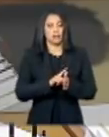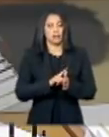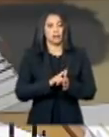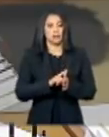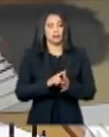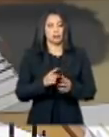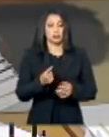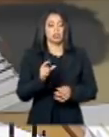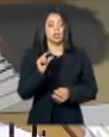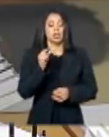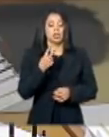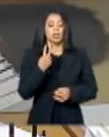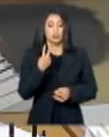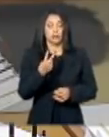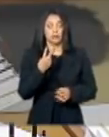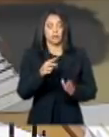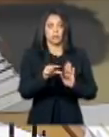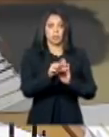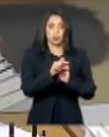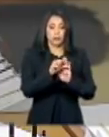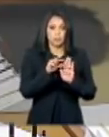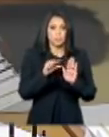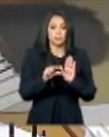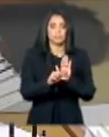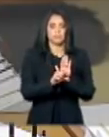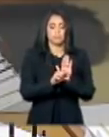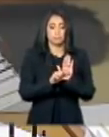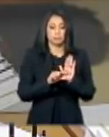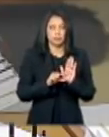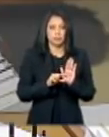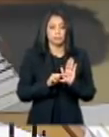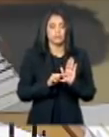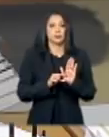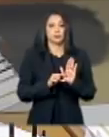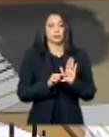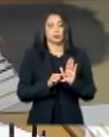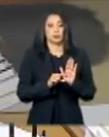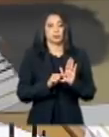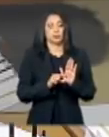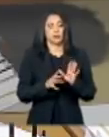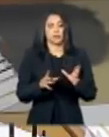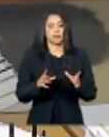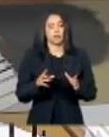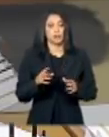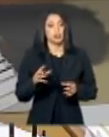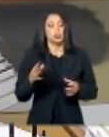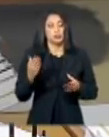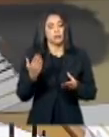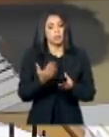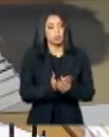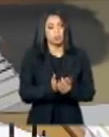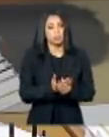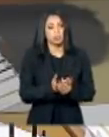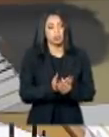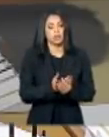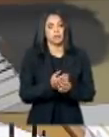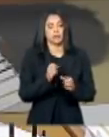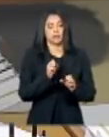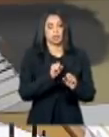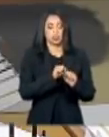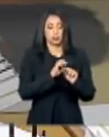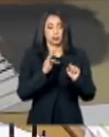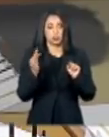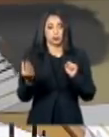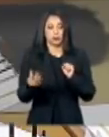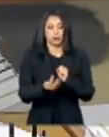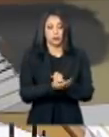súmula do supremo é possível no âmbito do recurso